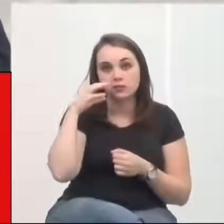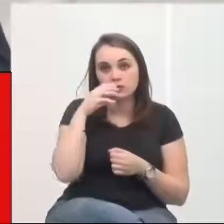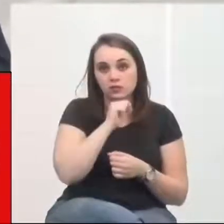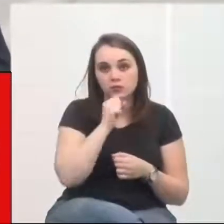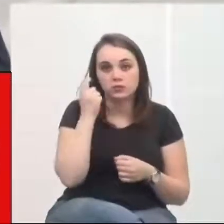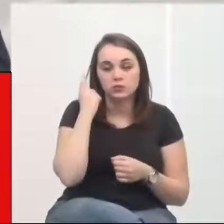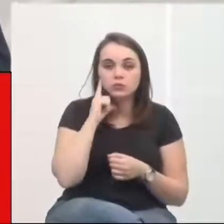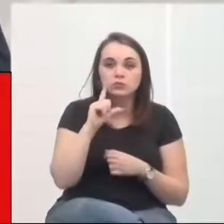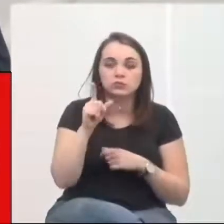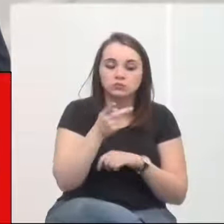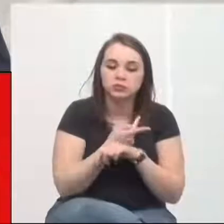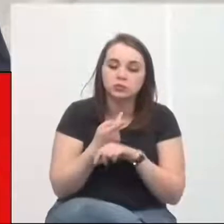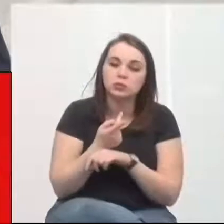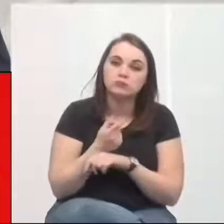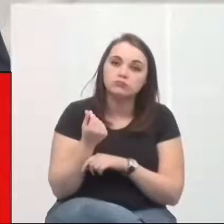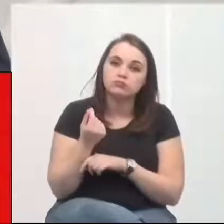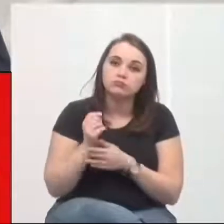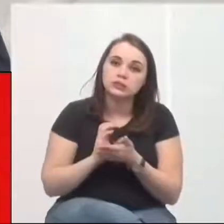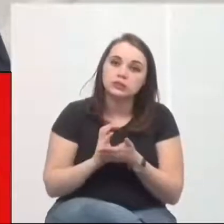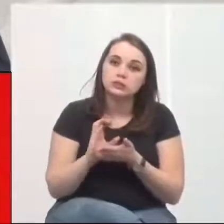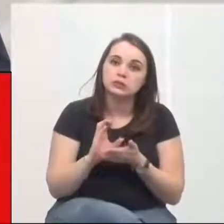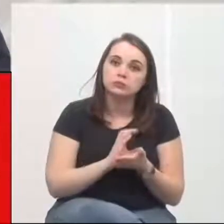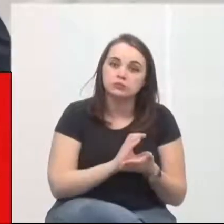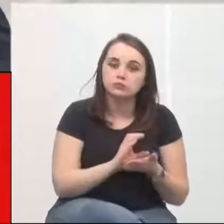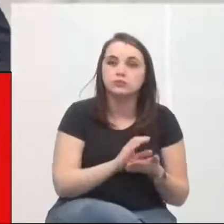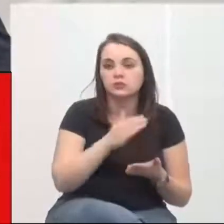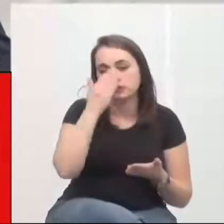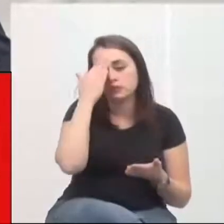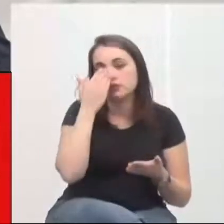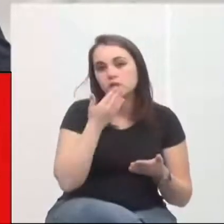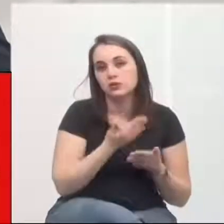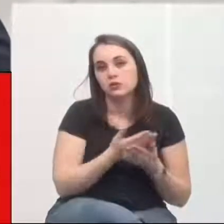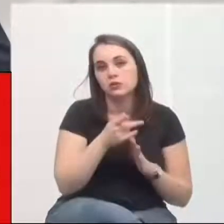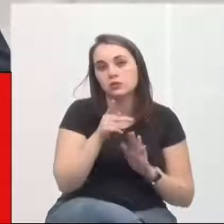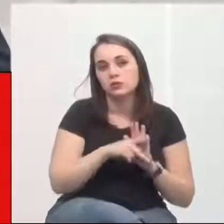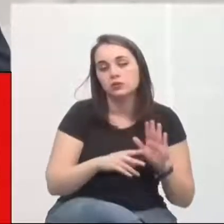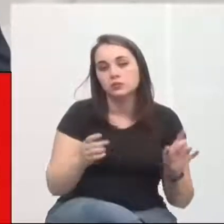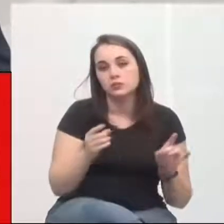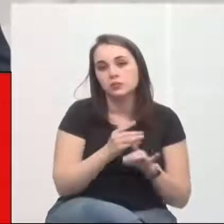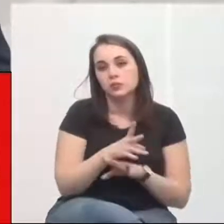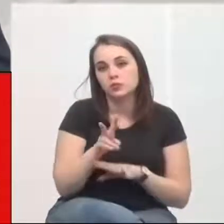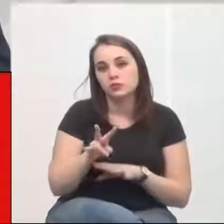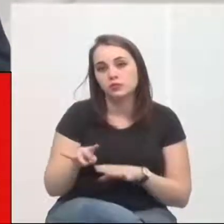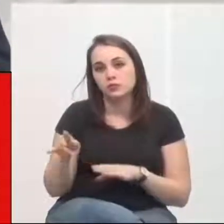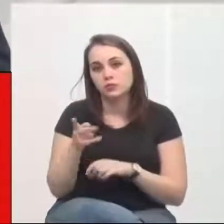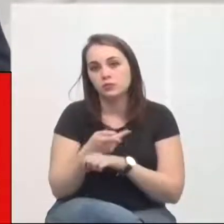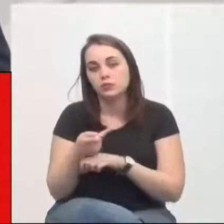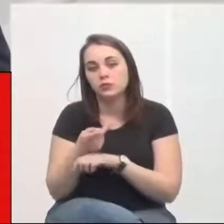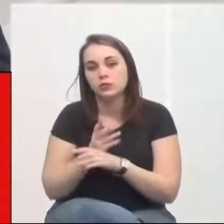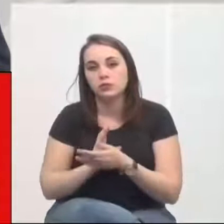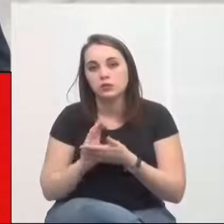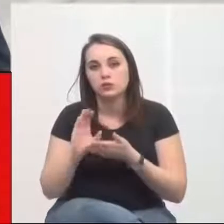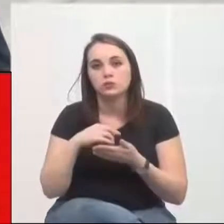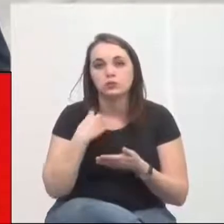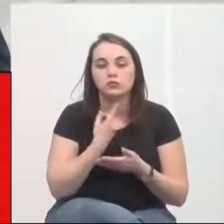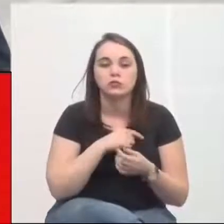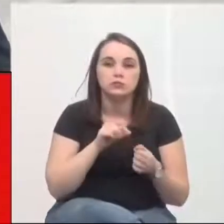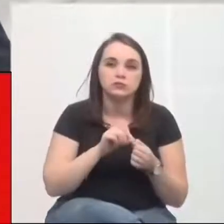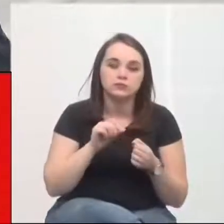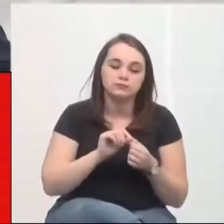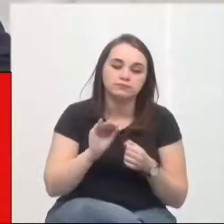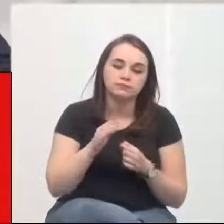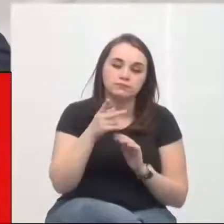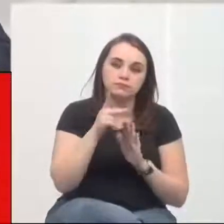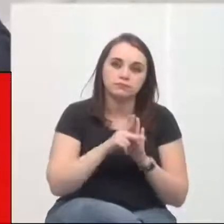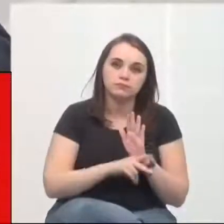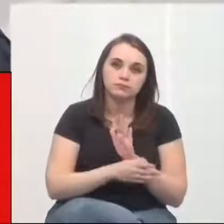de captação de recursos, e eu não tenho sombra de dúvida que a partir do projeto pronto ele vai à busca de recursos para a gente tentar viabilizar esses